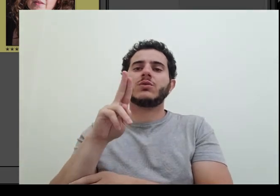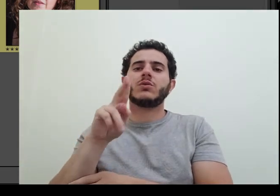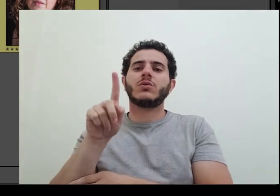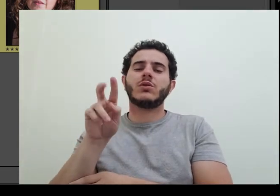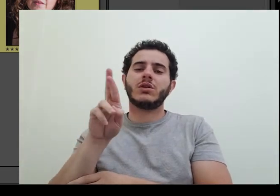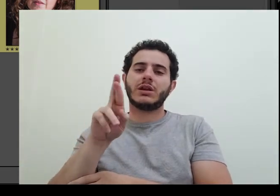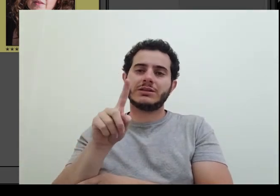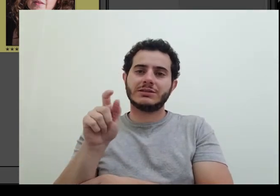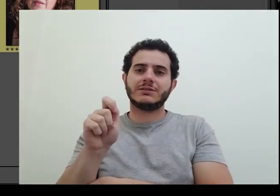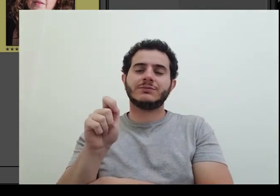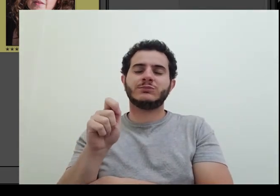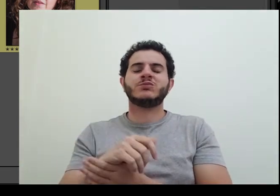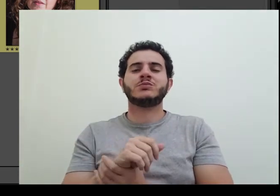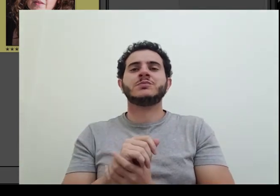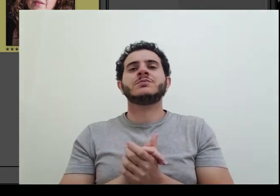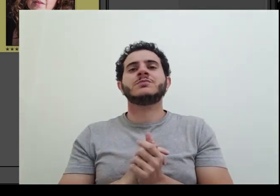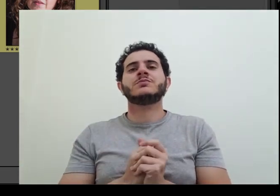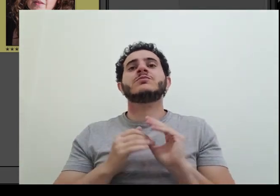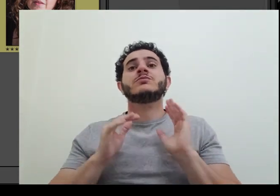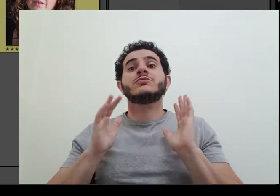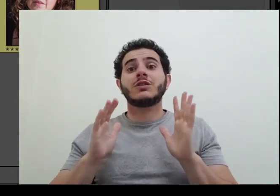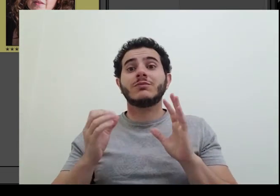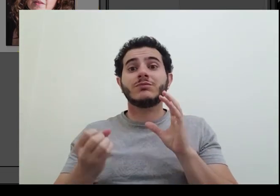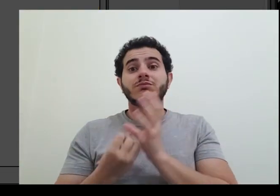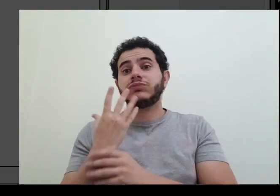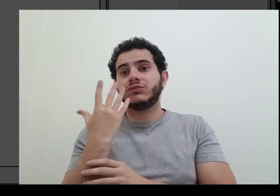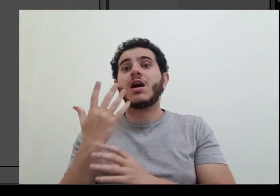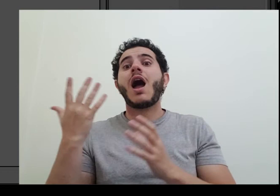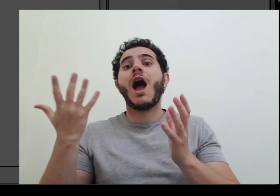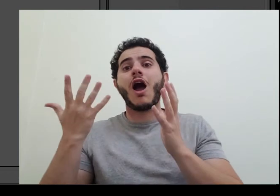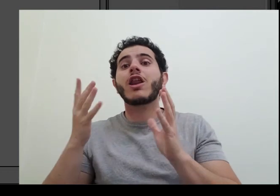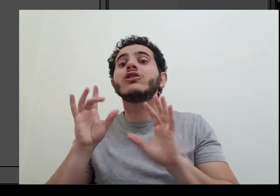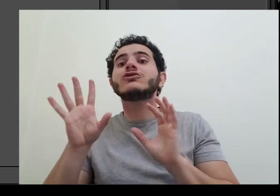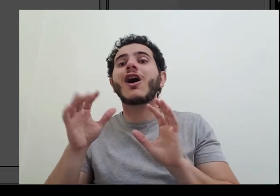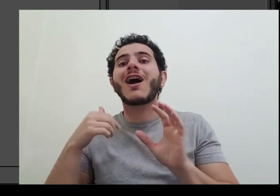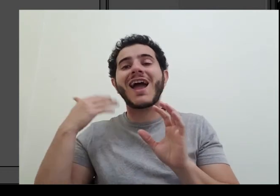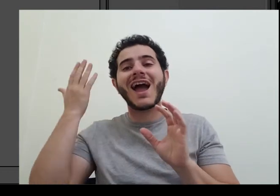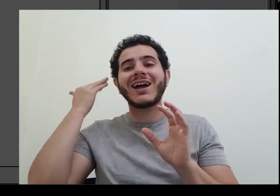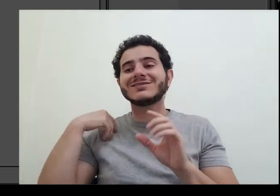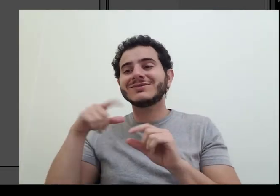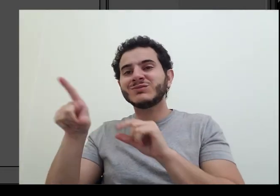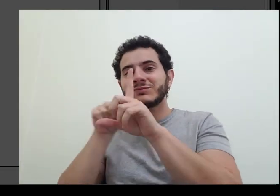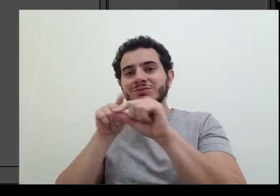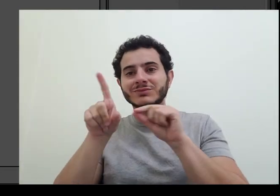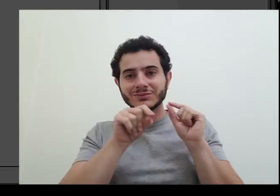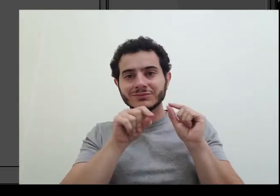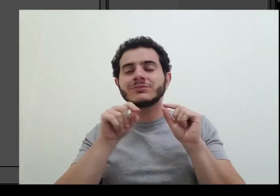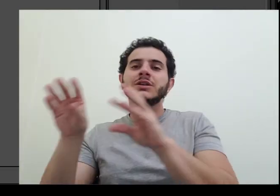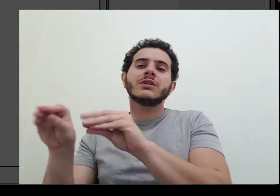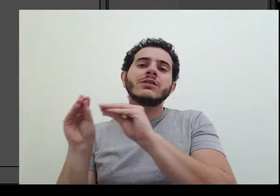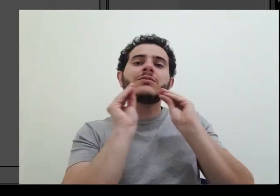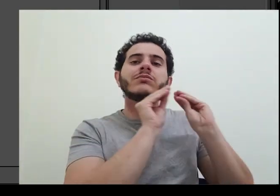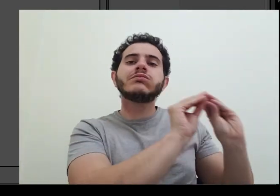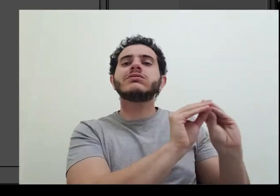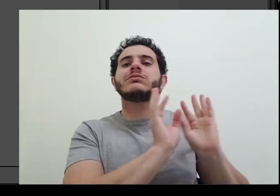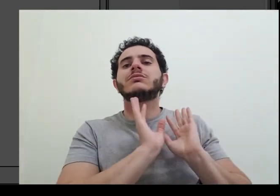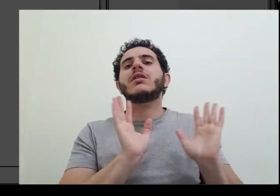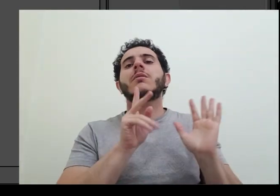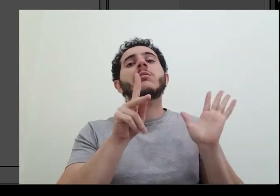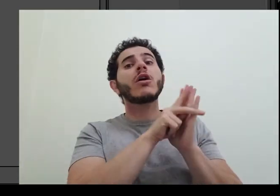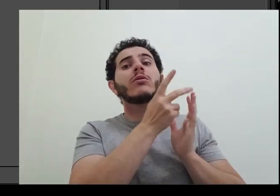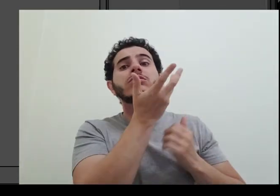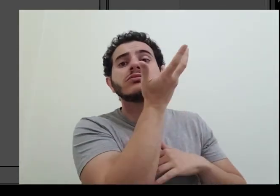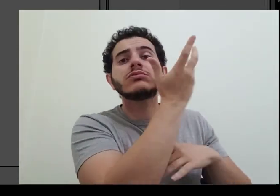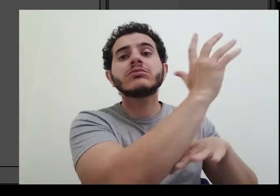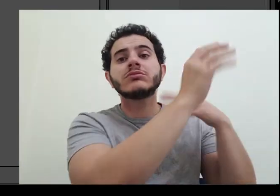Natureza, criei a coleção natureza. Vou criar. Olha o que o Lightroom faz. Ele, dentro de coleções, ele criou uma coleção